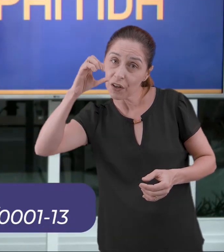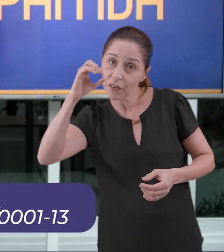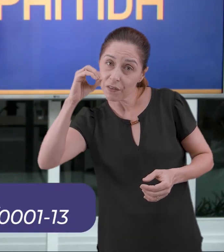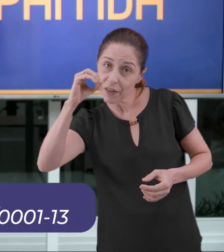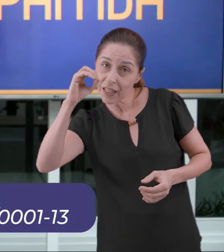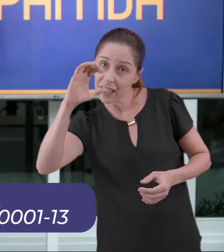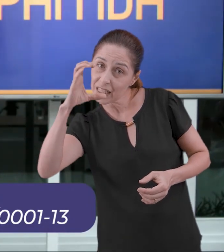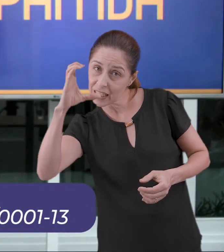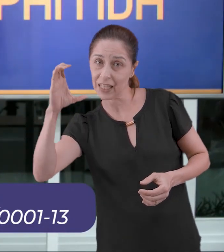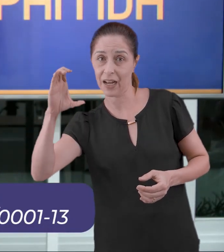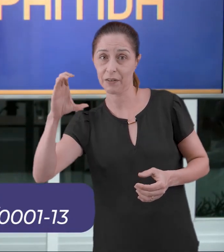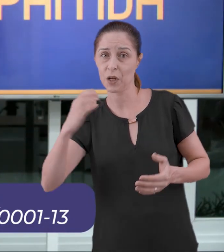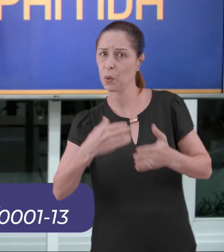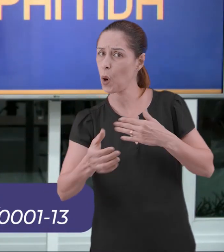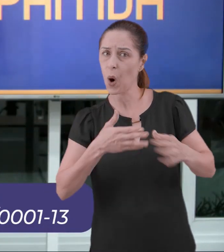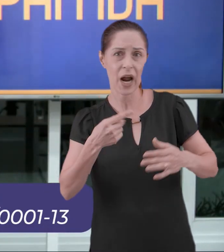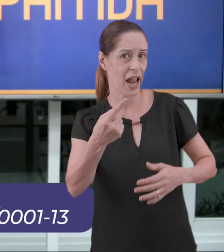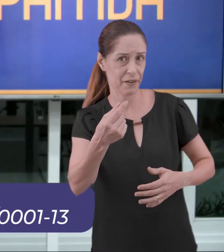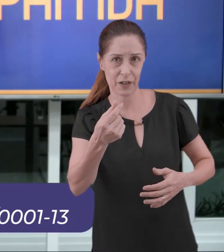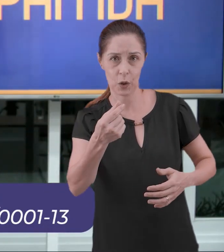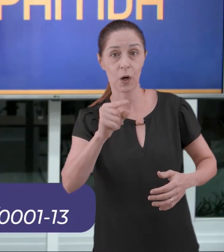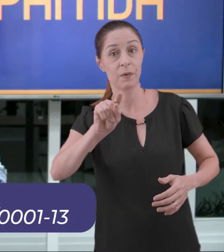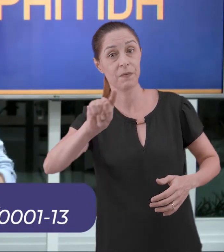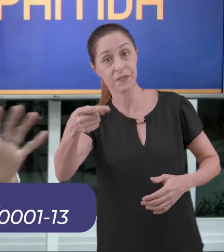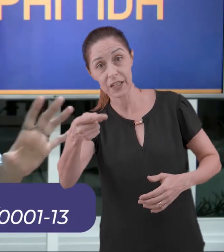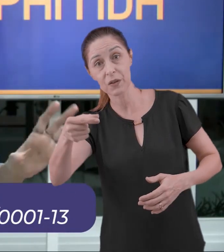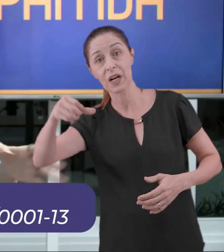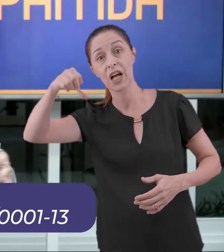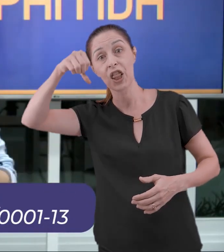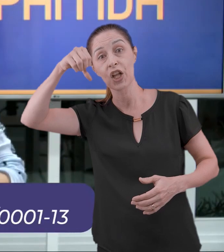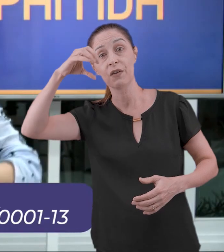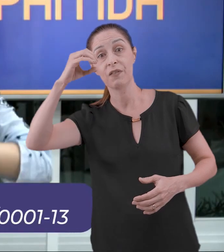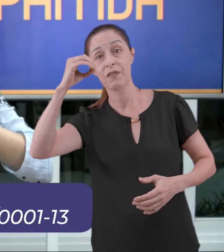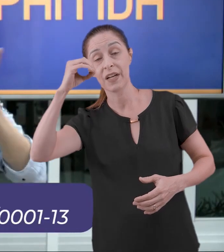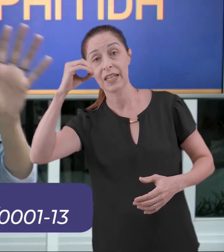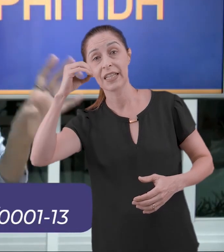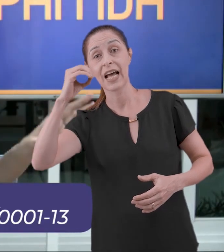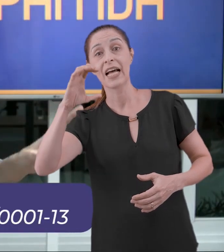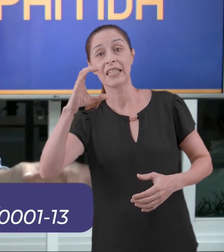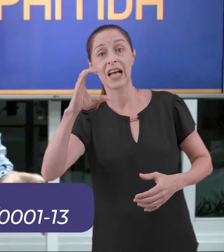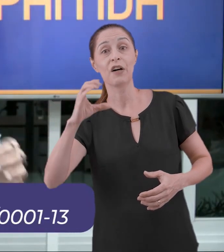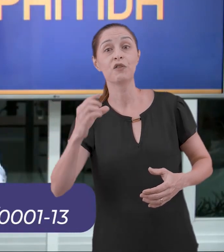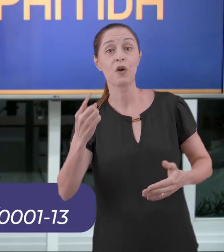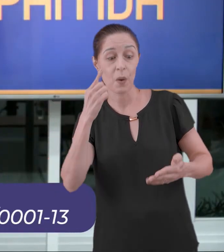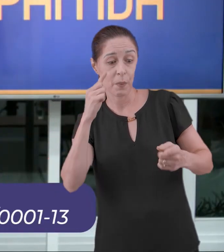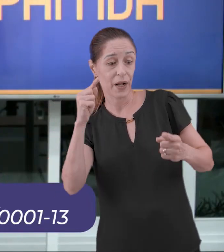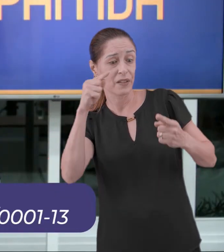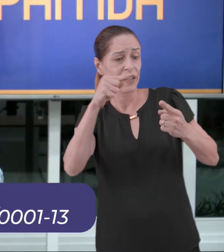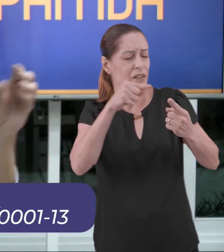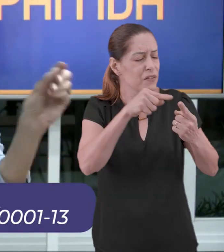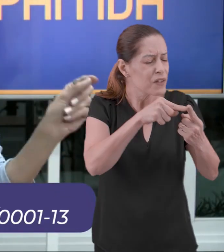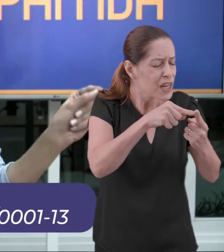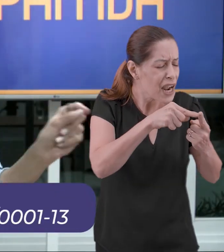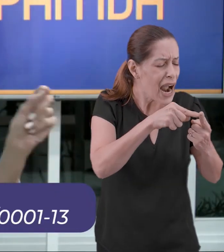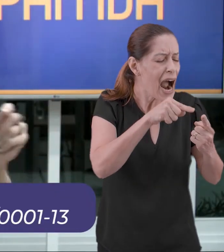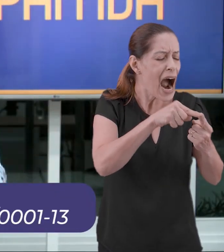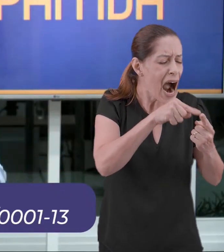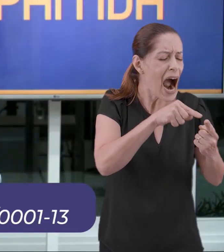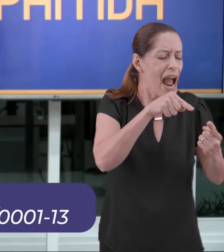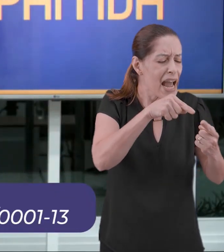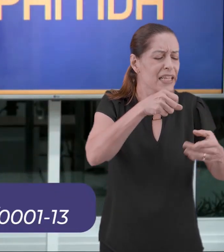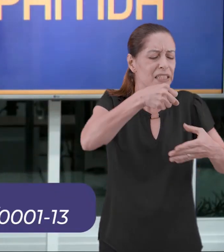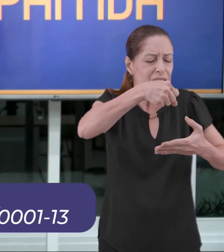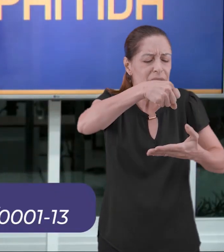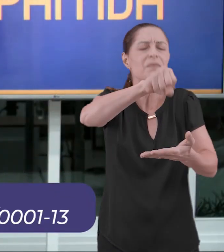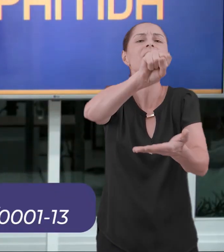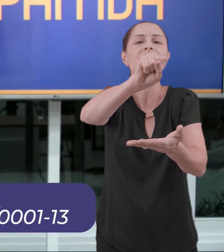coloca o 90 centavos atrás. R$100, 90 centavos. Seja R$1.000, seja R$50.000, coloca o 90 centavos.